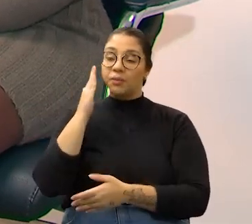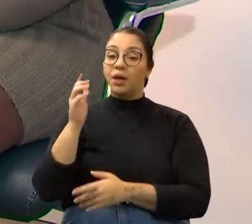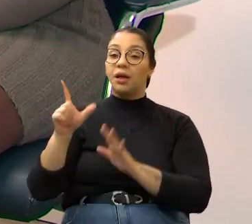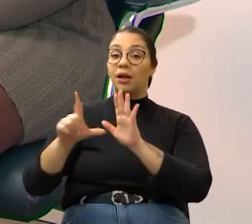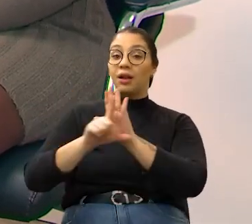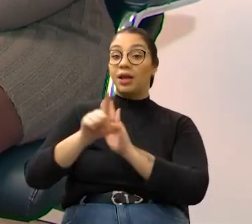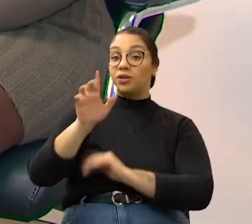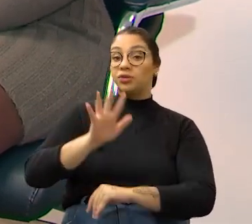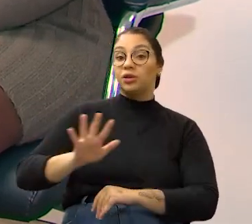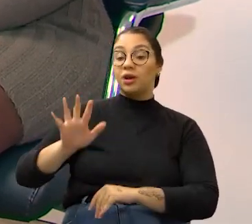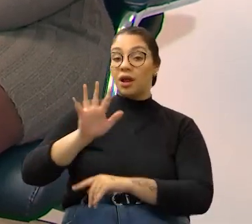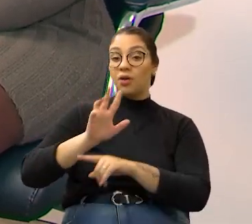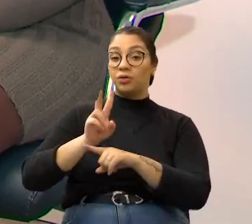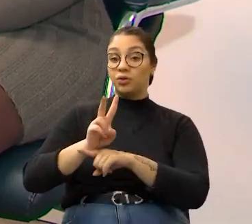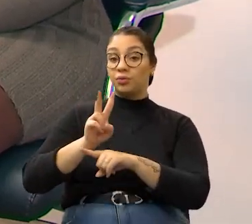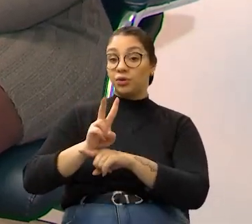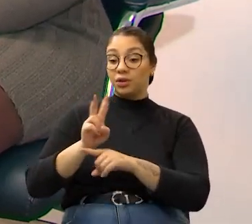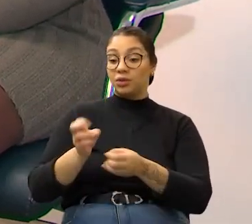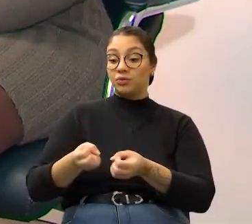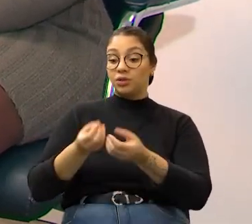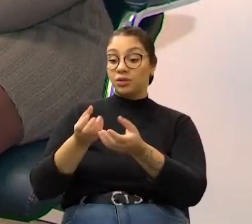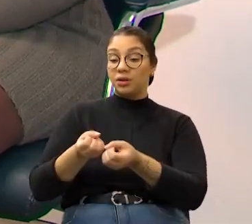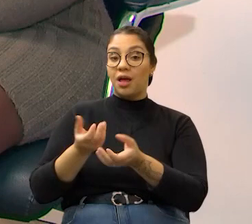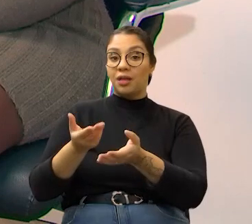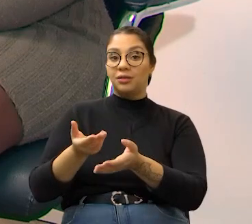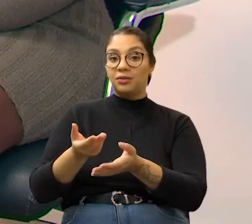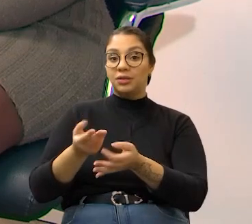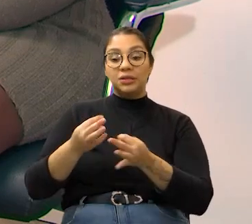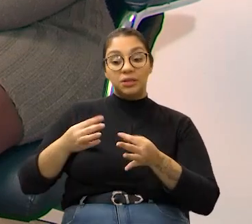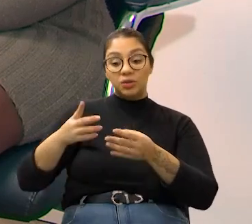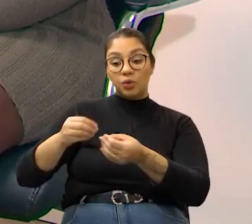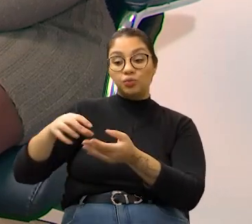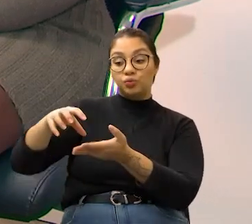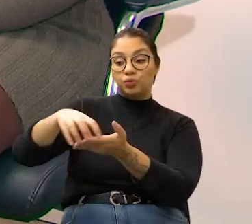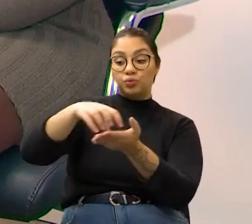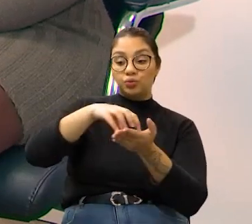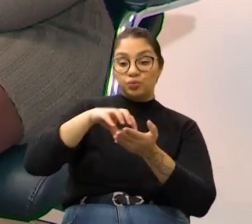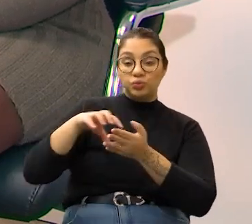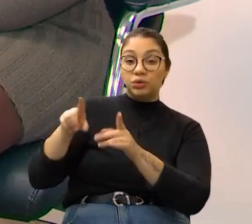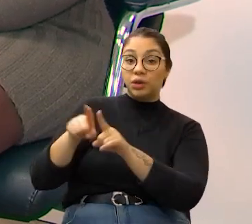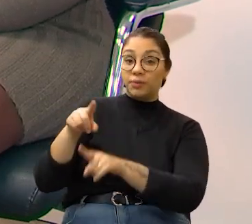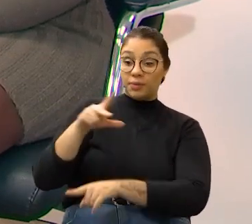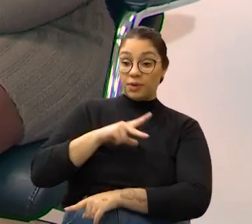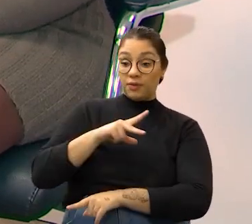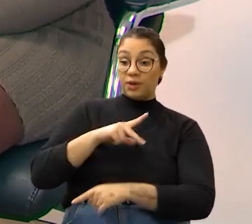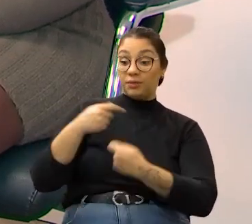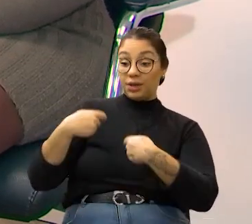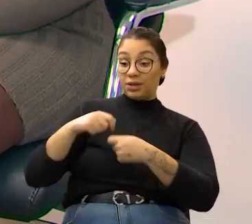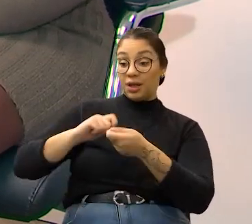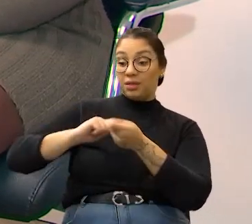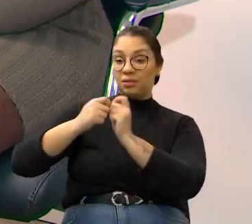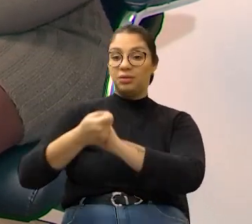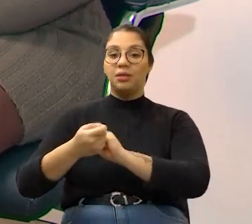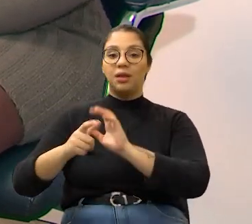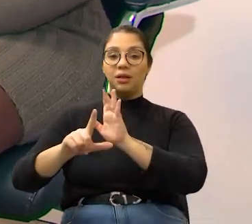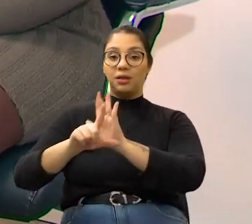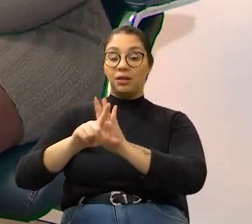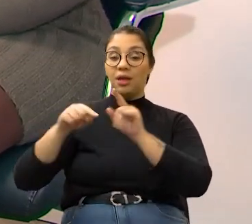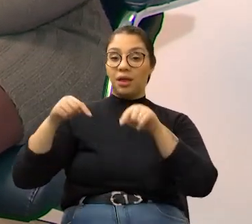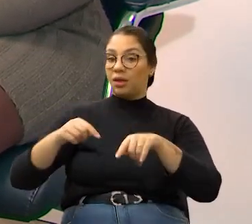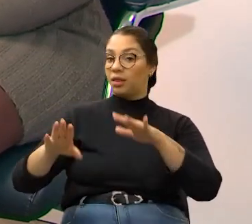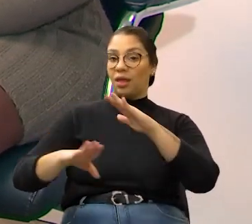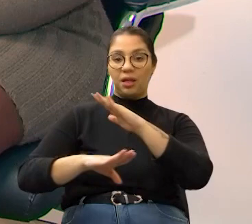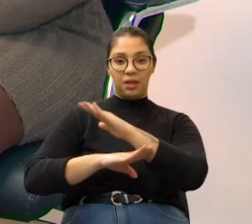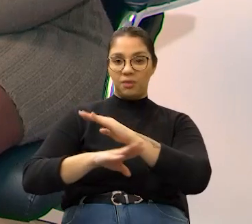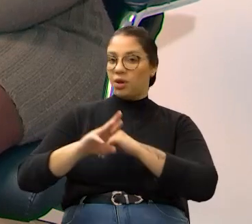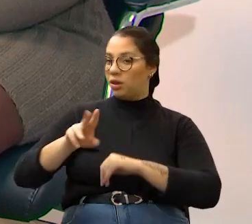na Lei Geral de Proteção de Dados, que todos, né, órgãos, inclusive iniciativa privada também, têm que se adequar a